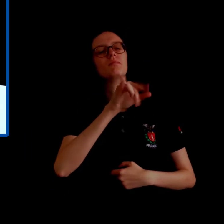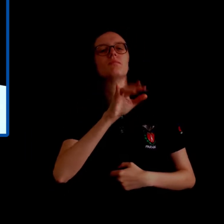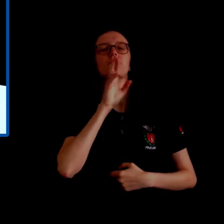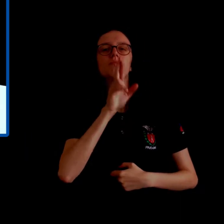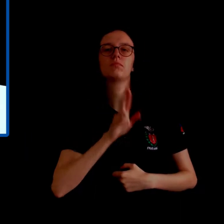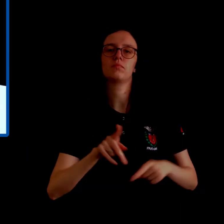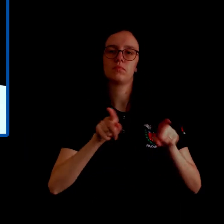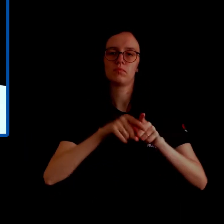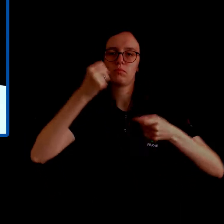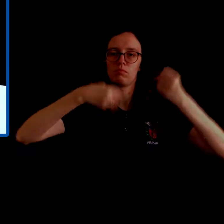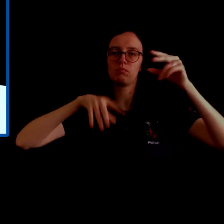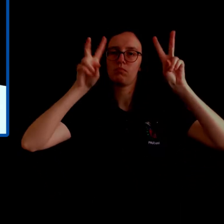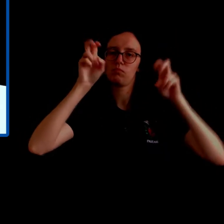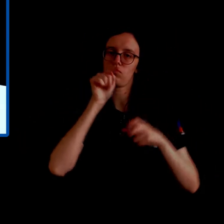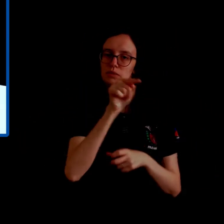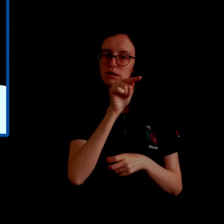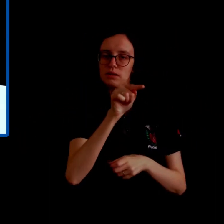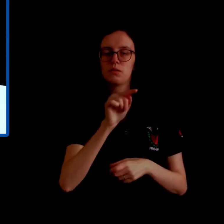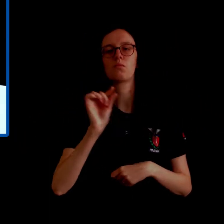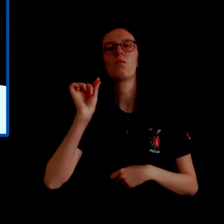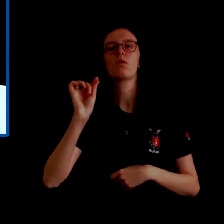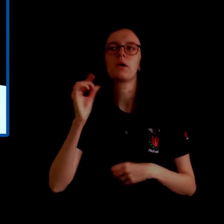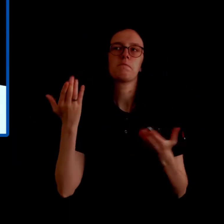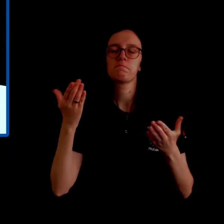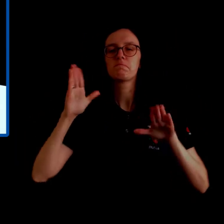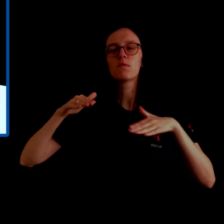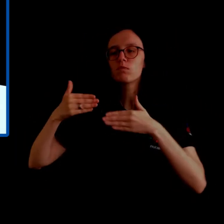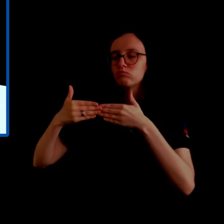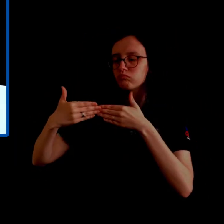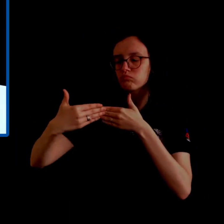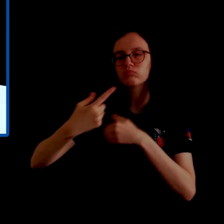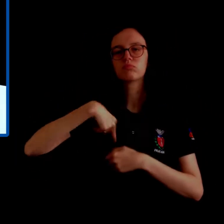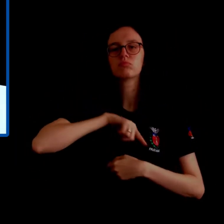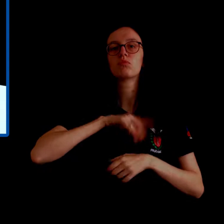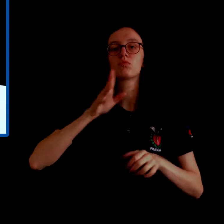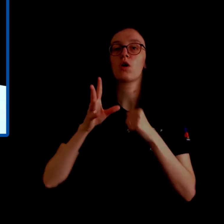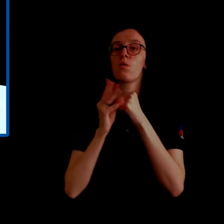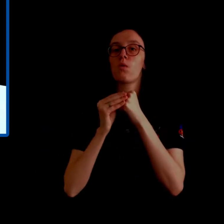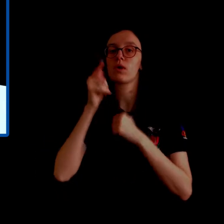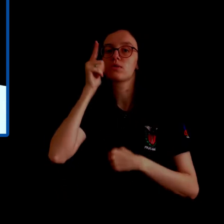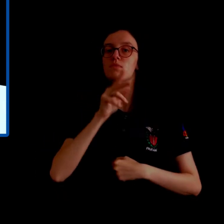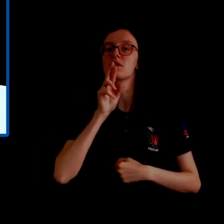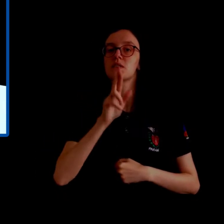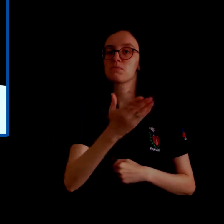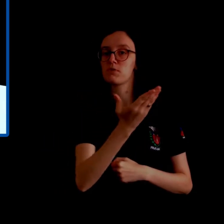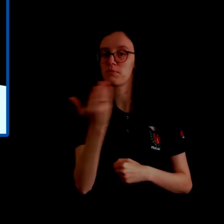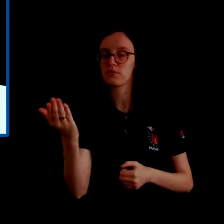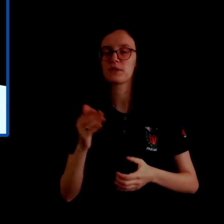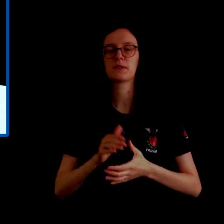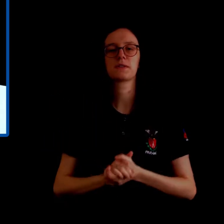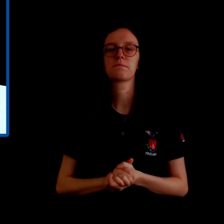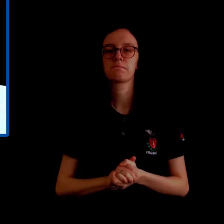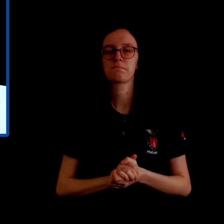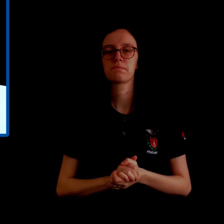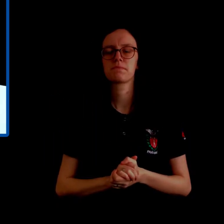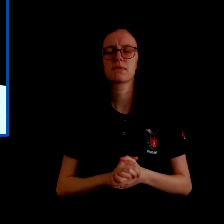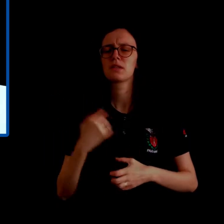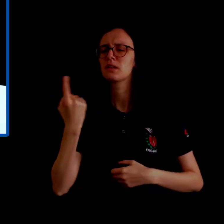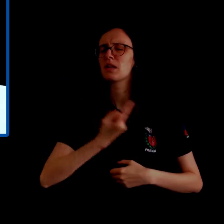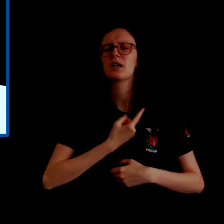a explanação ali do que, né, conforme a gente tem o conhecimento para responder para vocês. A gente não vai falar